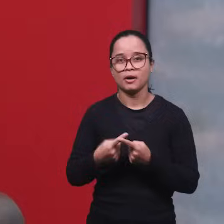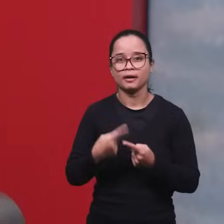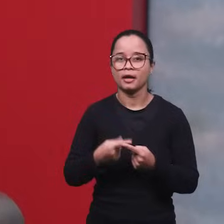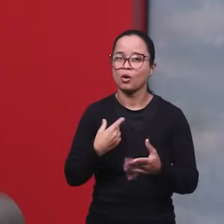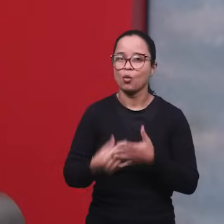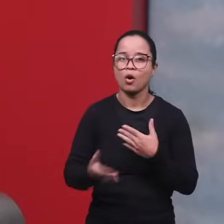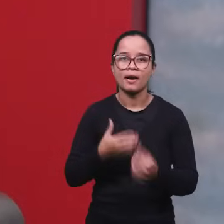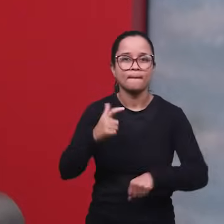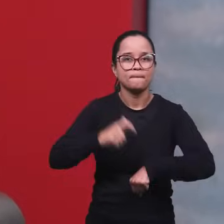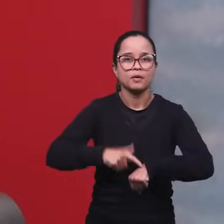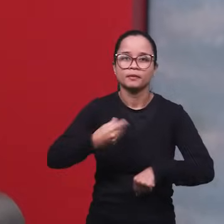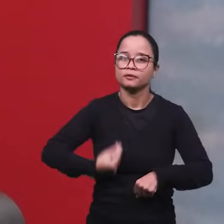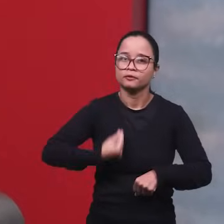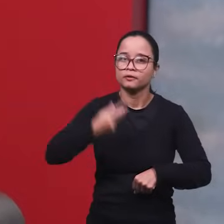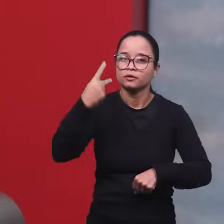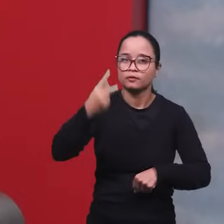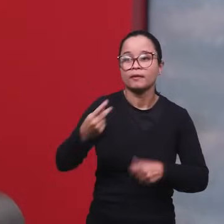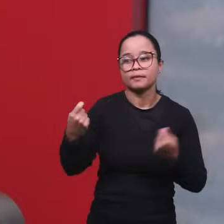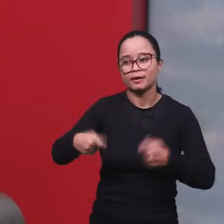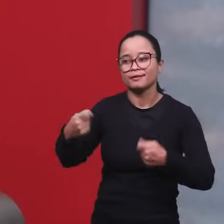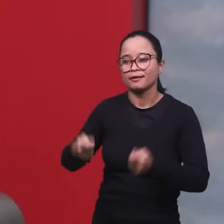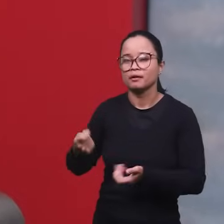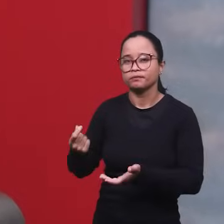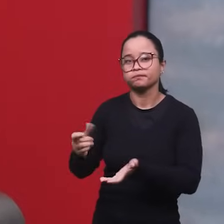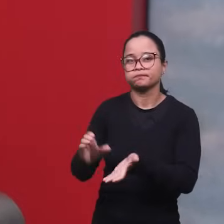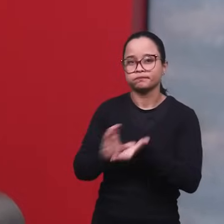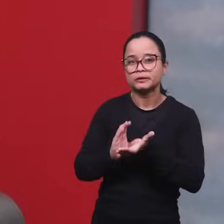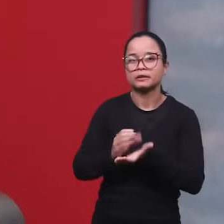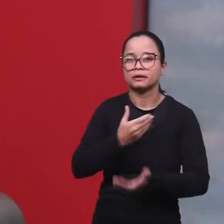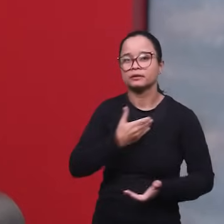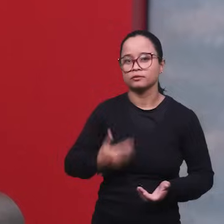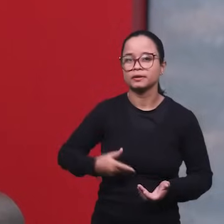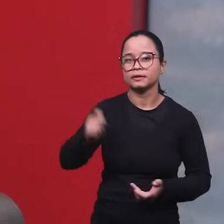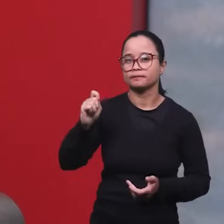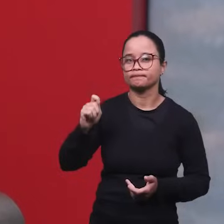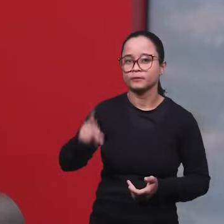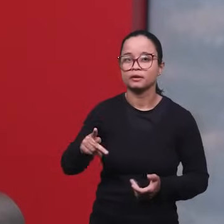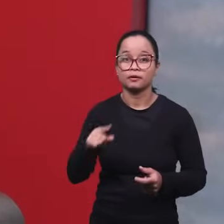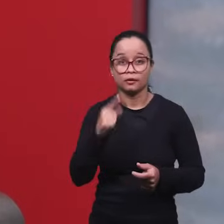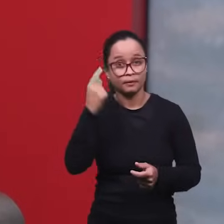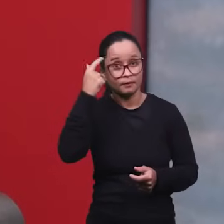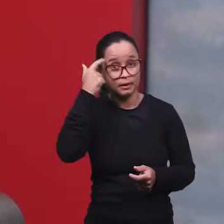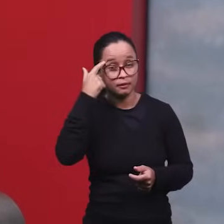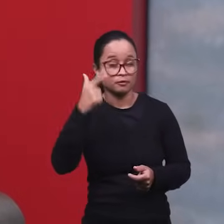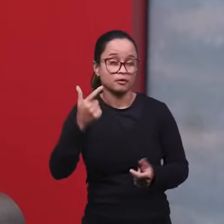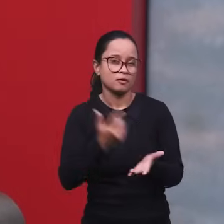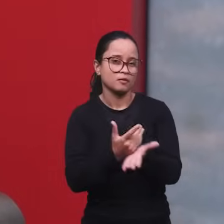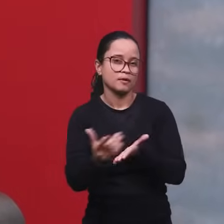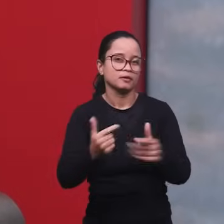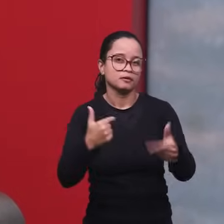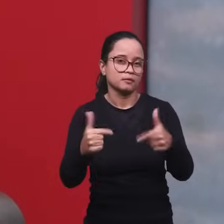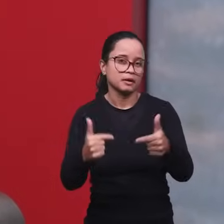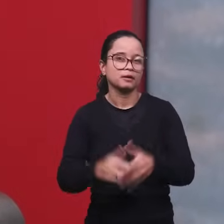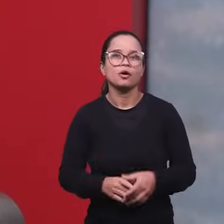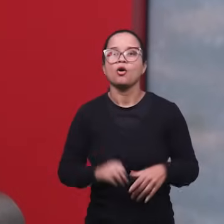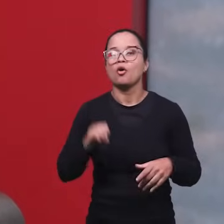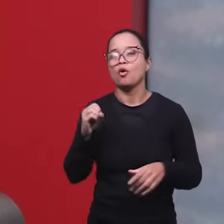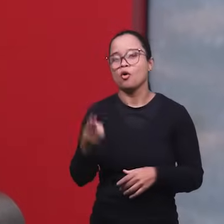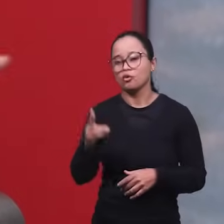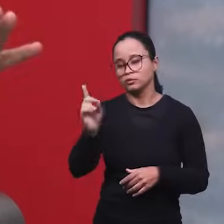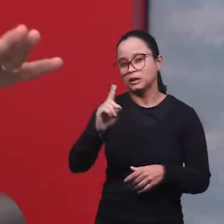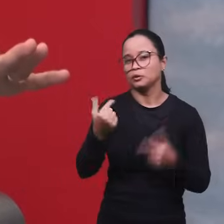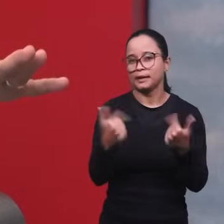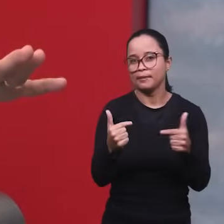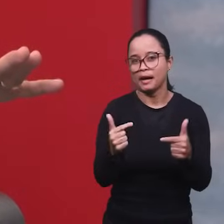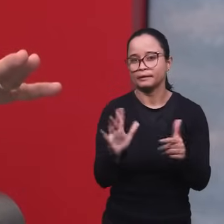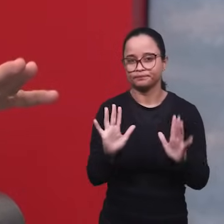vida e você vai precisar de um benefício previdenciário. Imagina só, você começa a trabalhar, você é jovem ou não trabalhar, né?